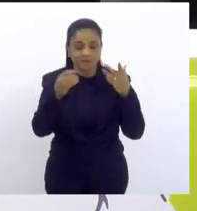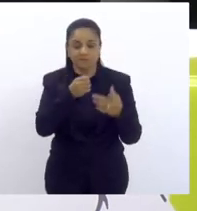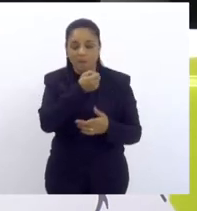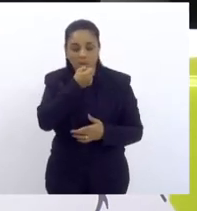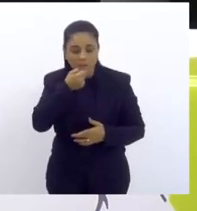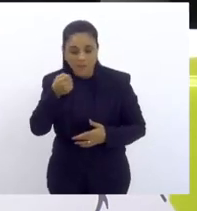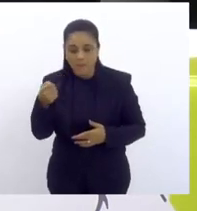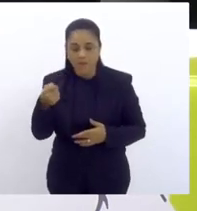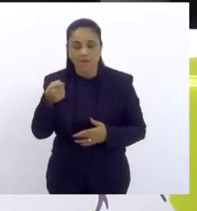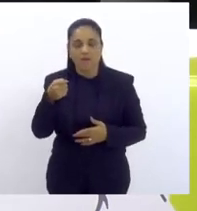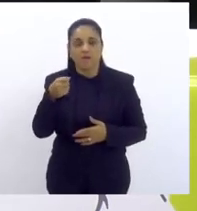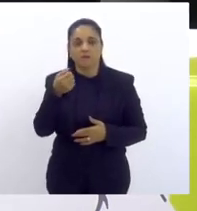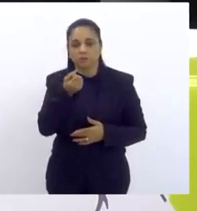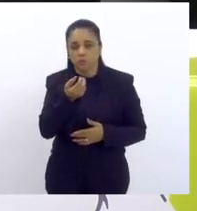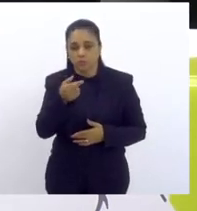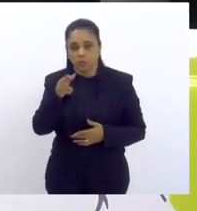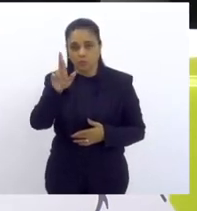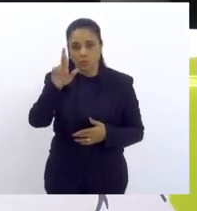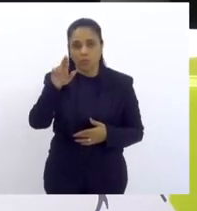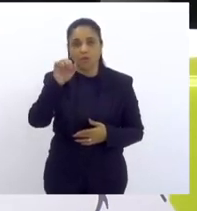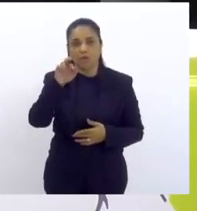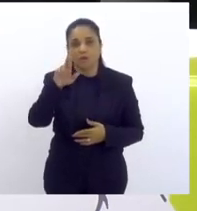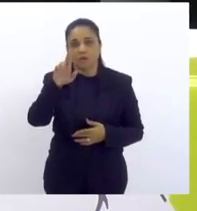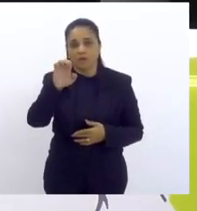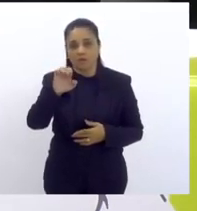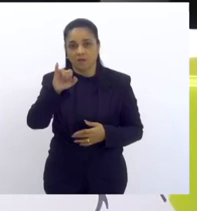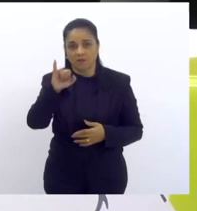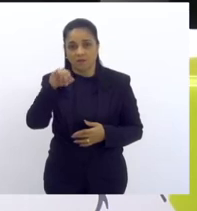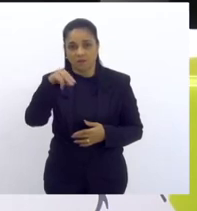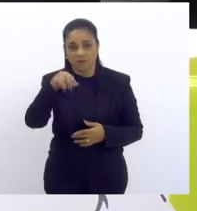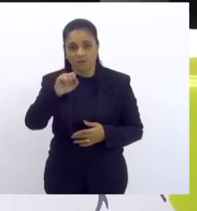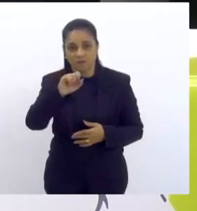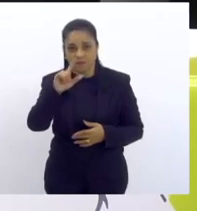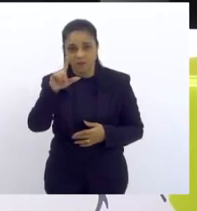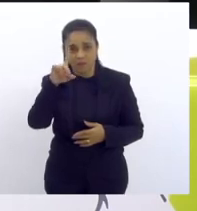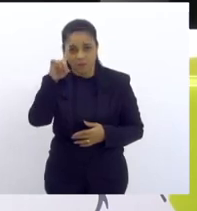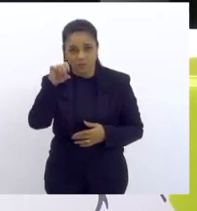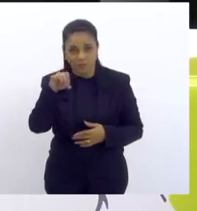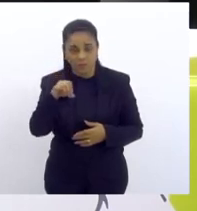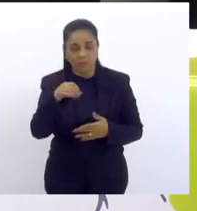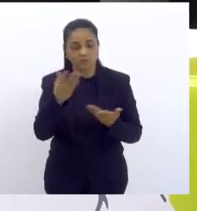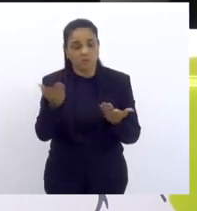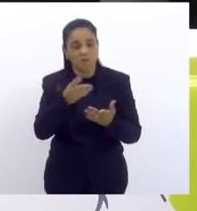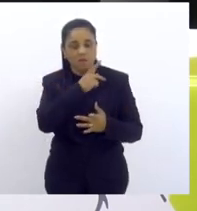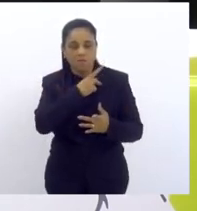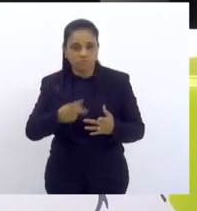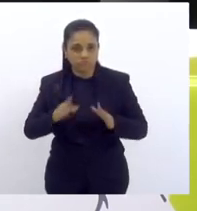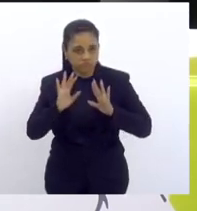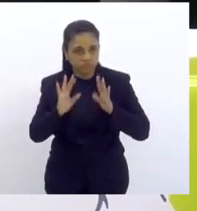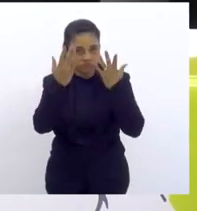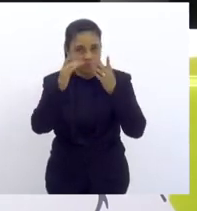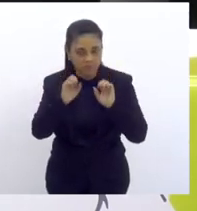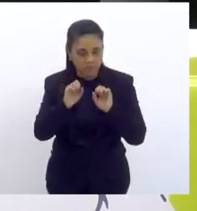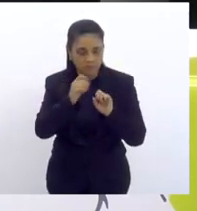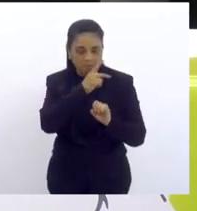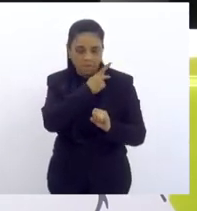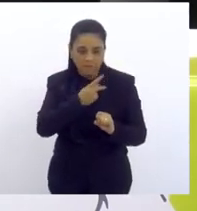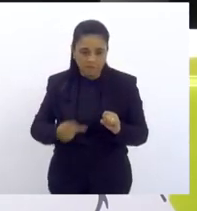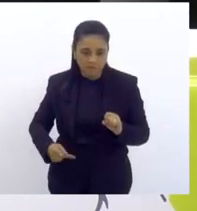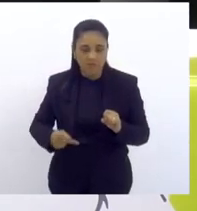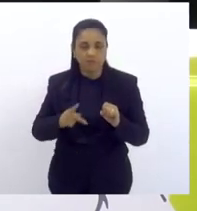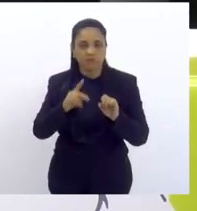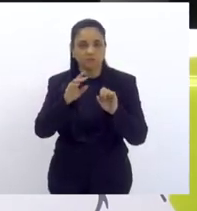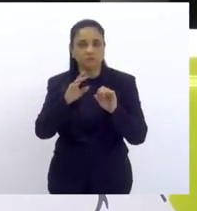eu queria antes saudar a presença dos presidente da Comissão de defesa dos animais da OAB de